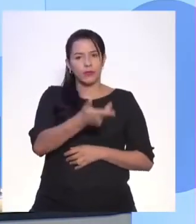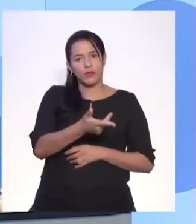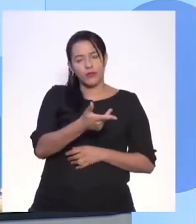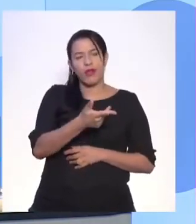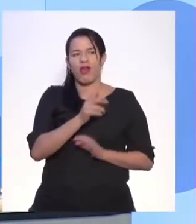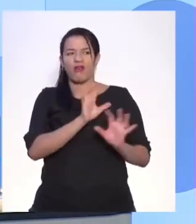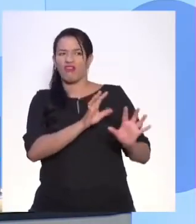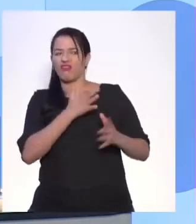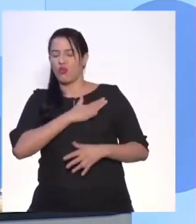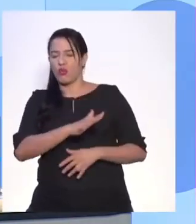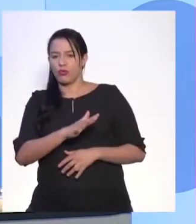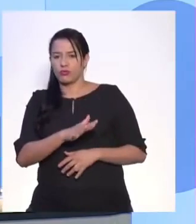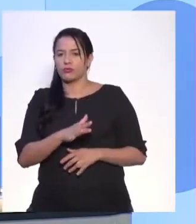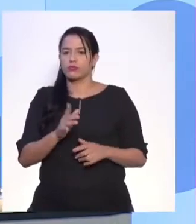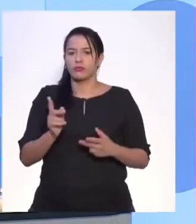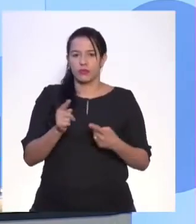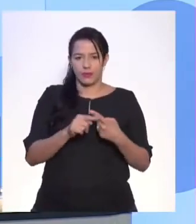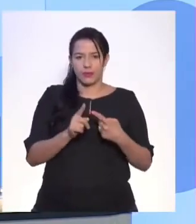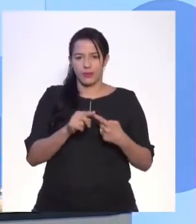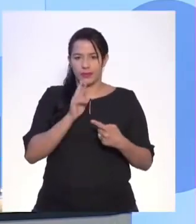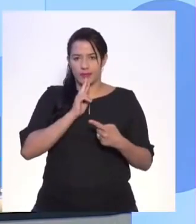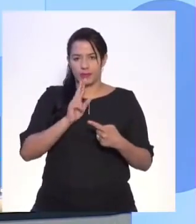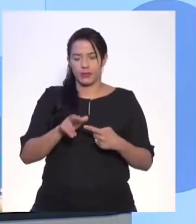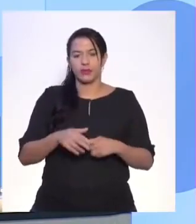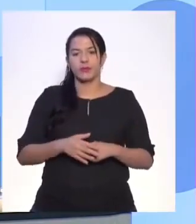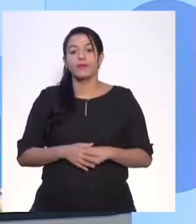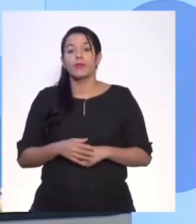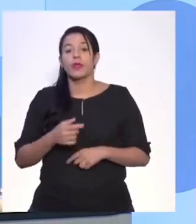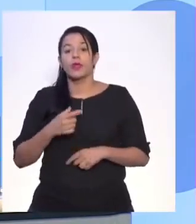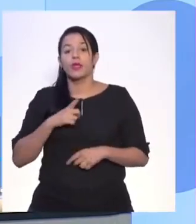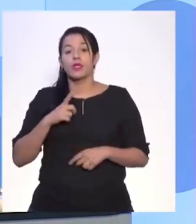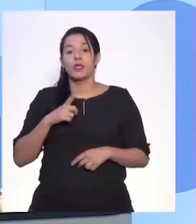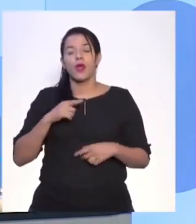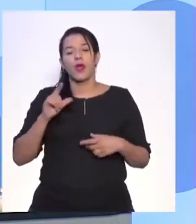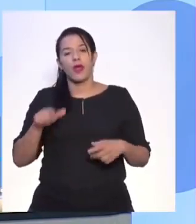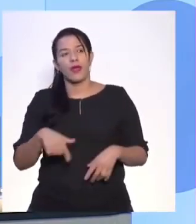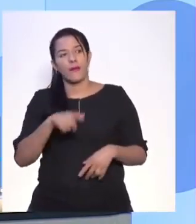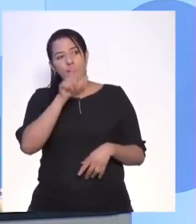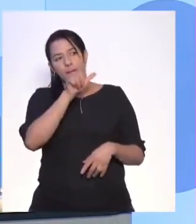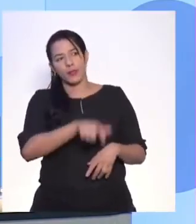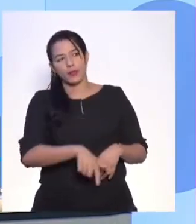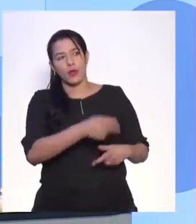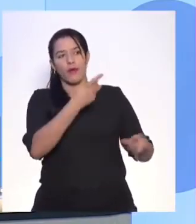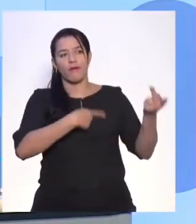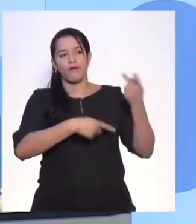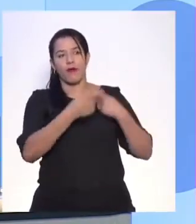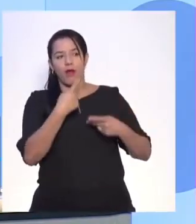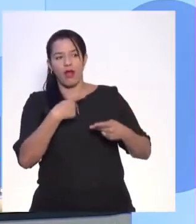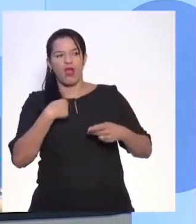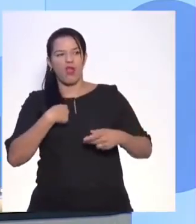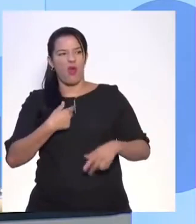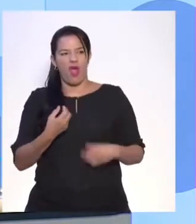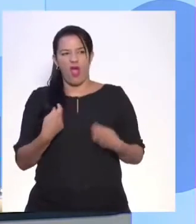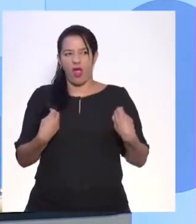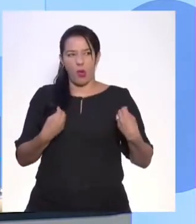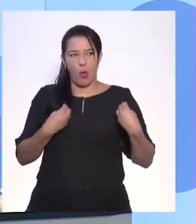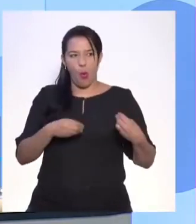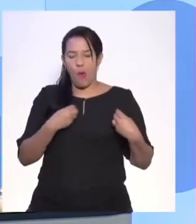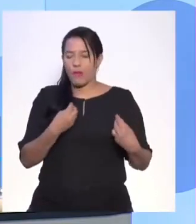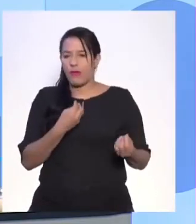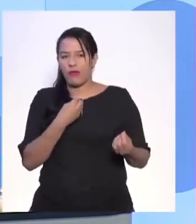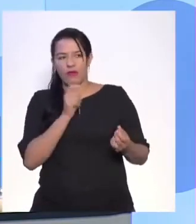A Maísa, da Pro Valéria, colocou, é te ofender pelo jeito que você fala. A Esther, da Pro